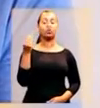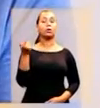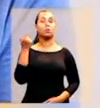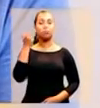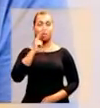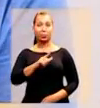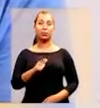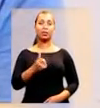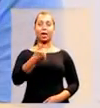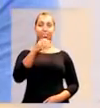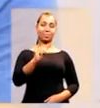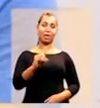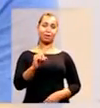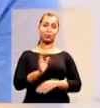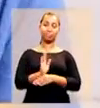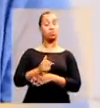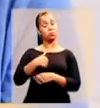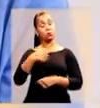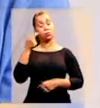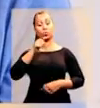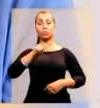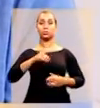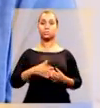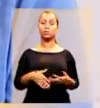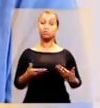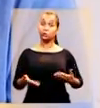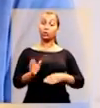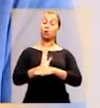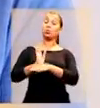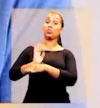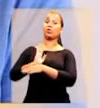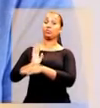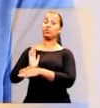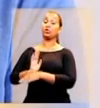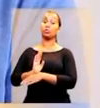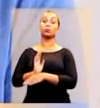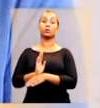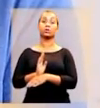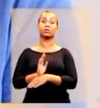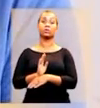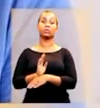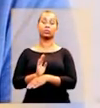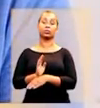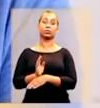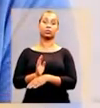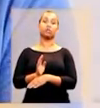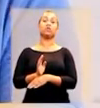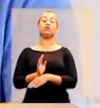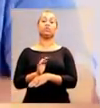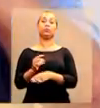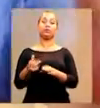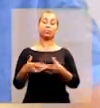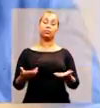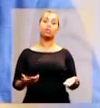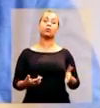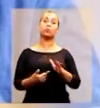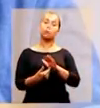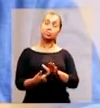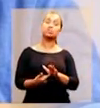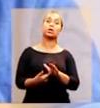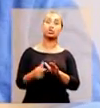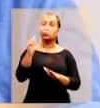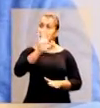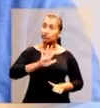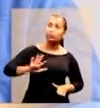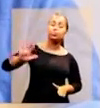ganhar 10 filmes. E eu ganhei. Quer dizer, meu filme foi tirado dentro de uma